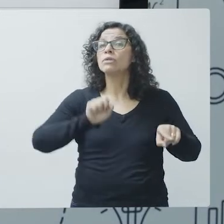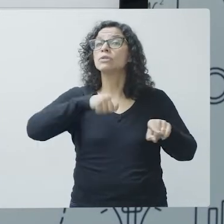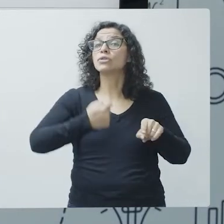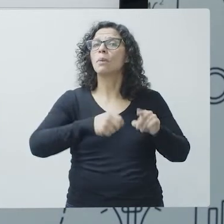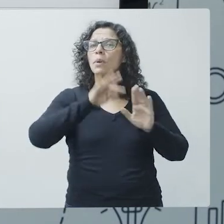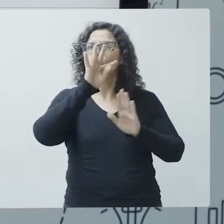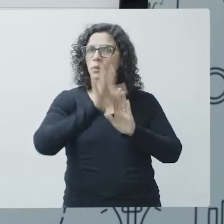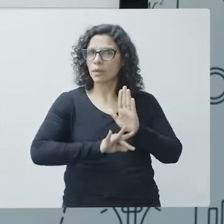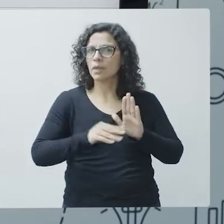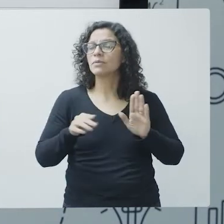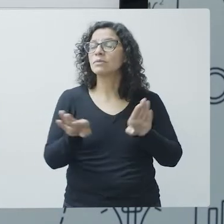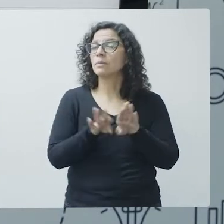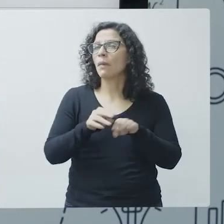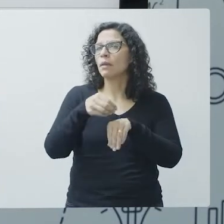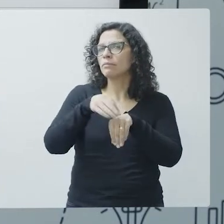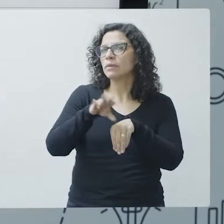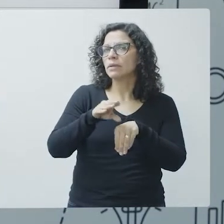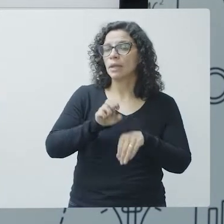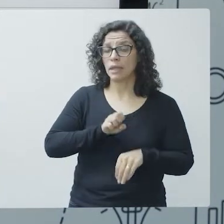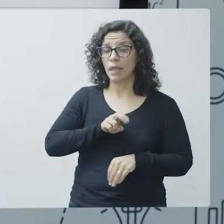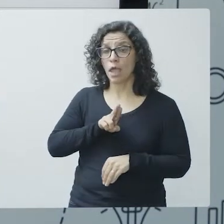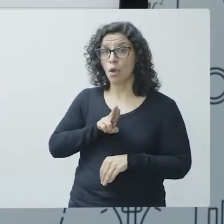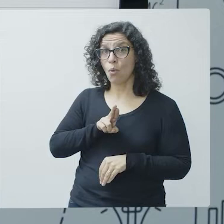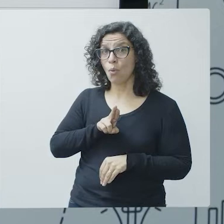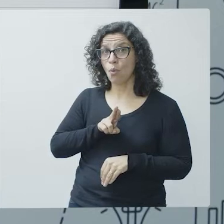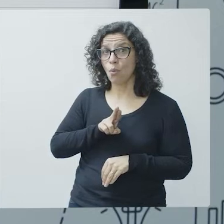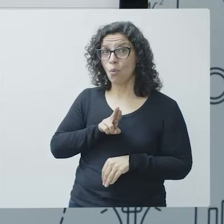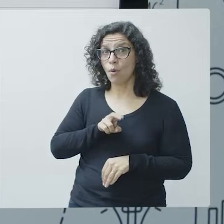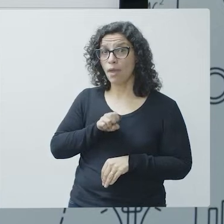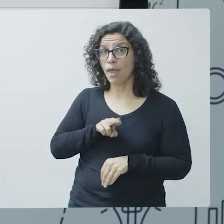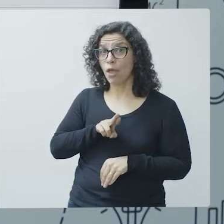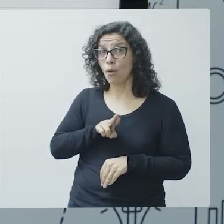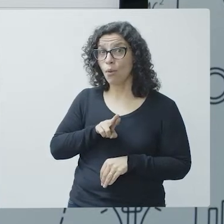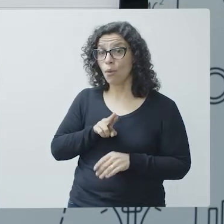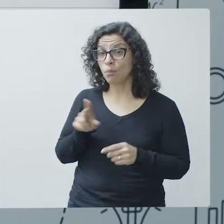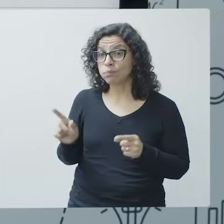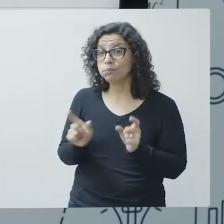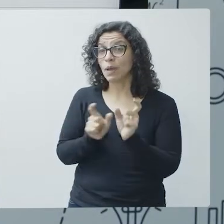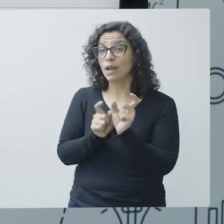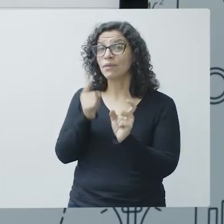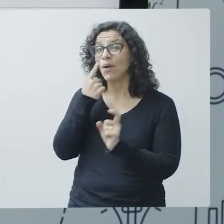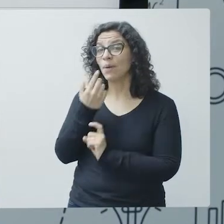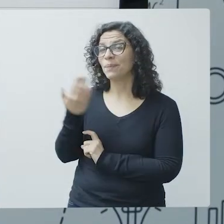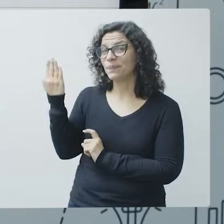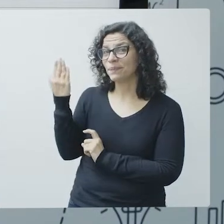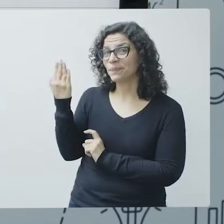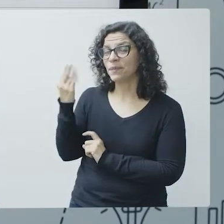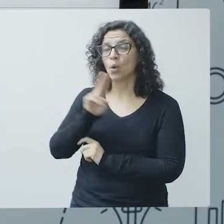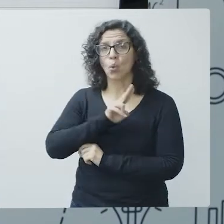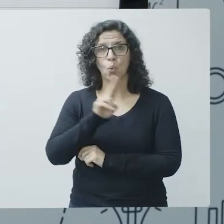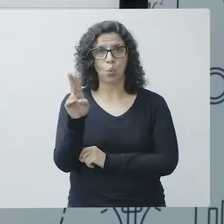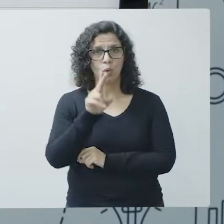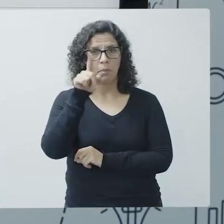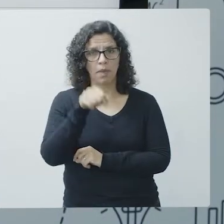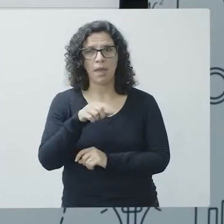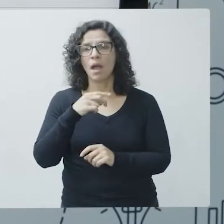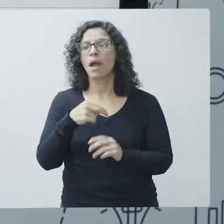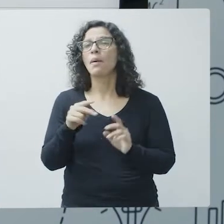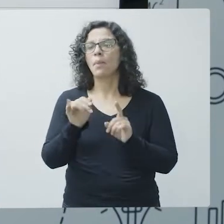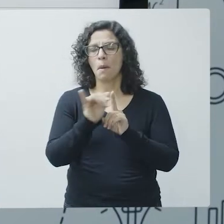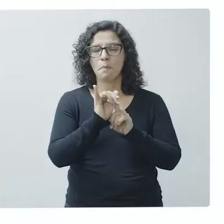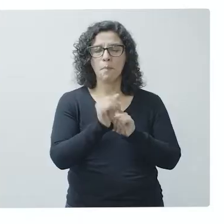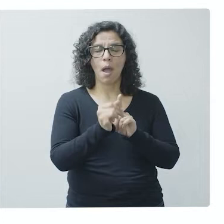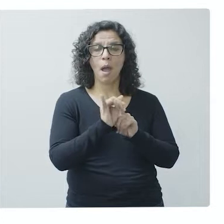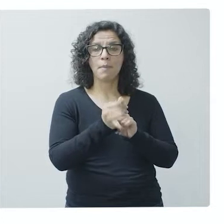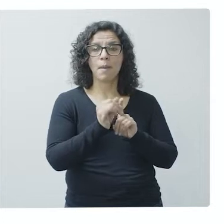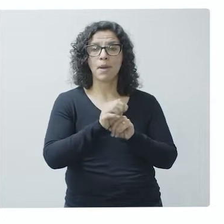não lembrou, eu dou uma dica. É o eu o quê? Eu alguma coisa. Olha lá. O nome é a voz que